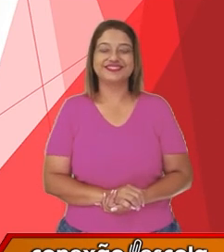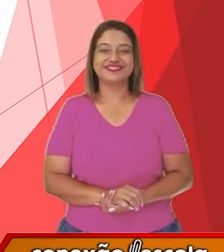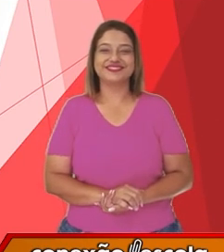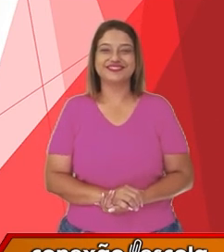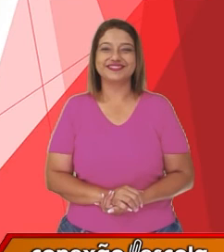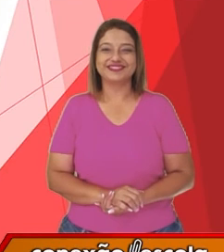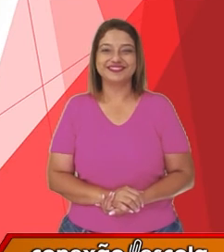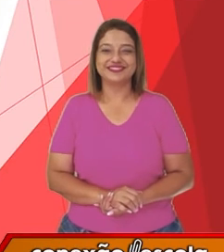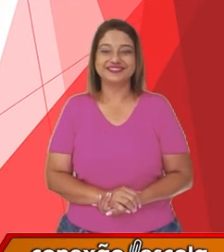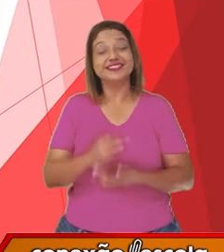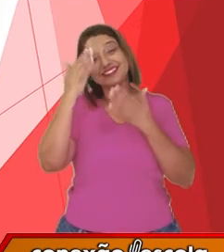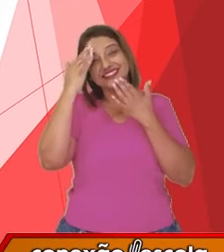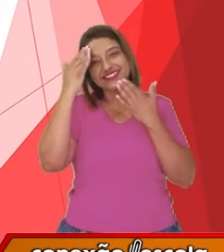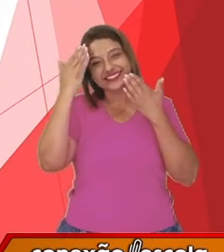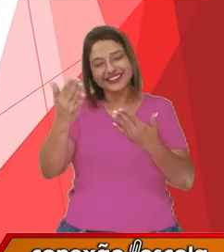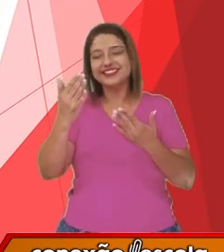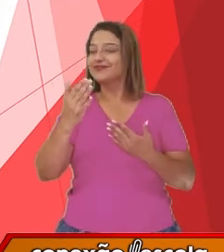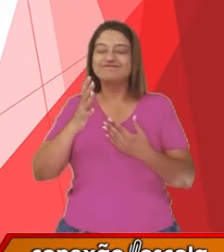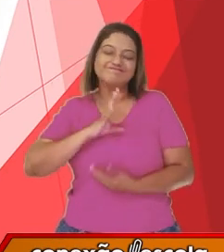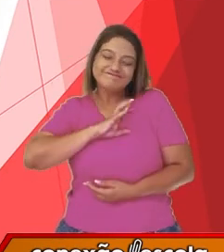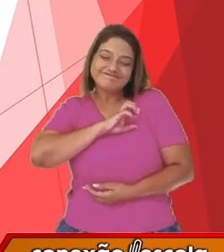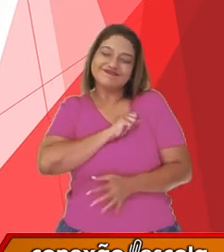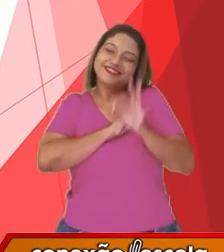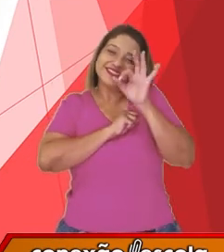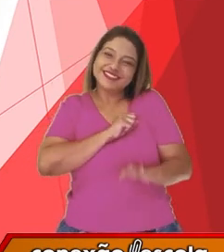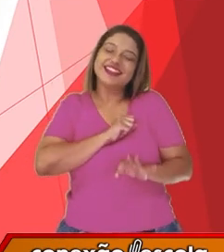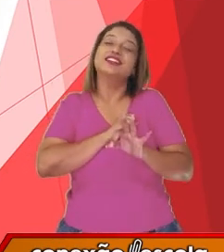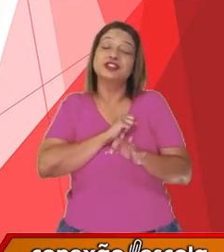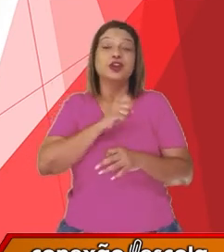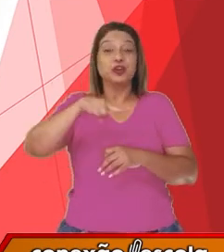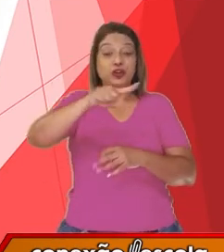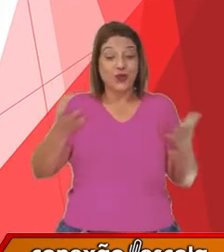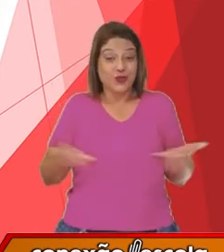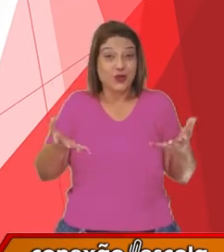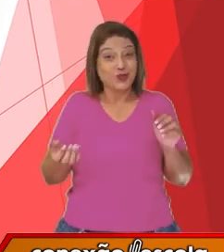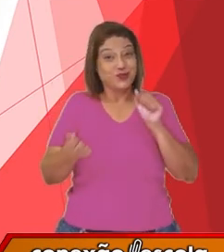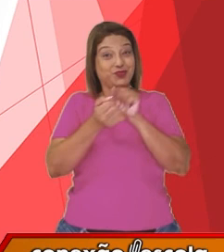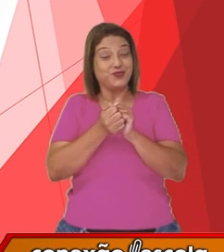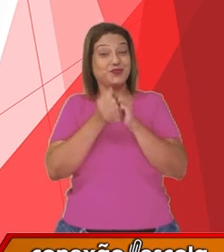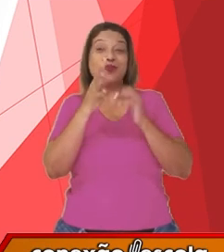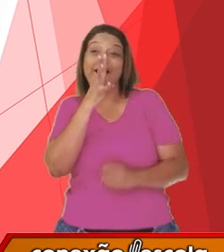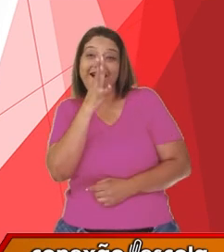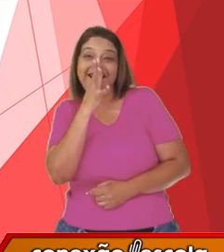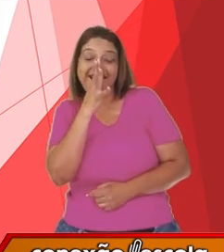bom. Agradeço de coração por vocês estarem aqui conosco.